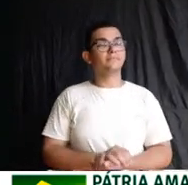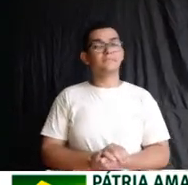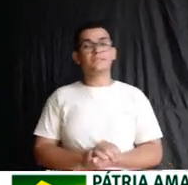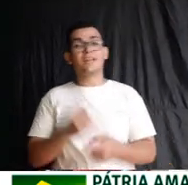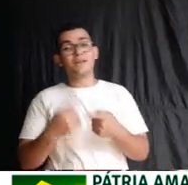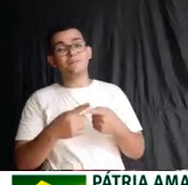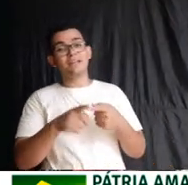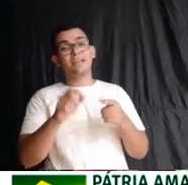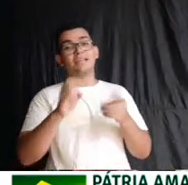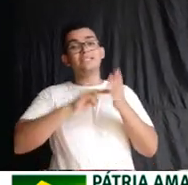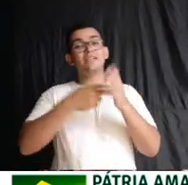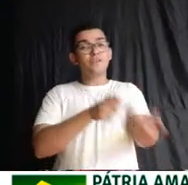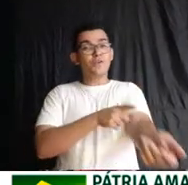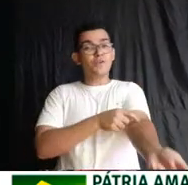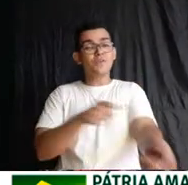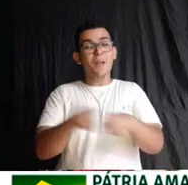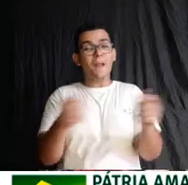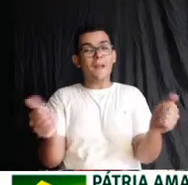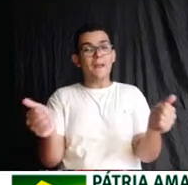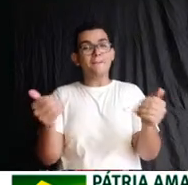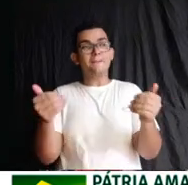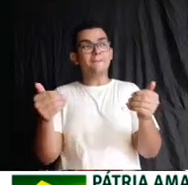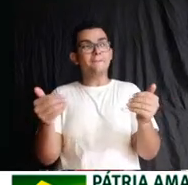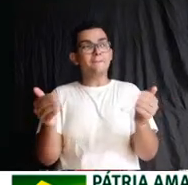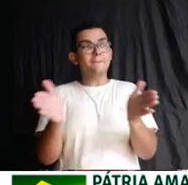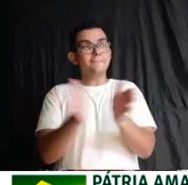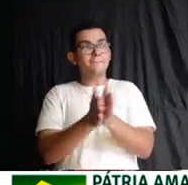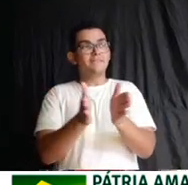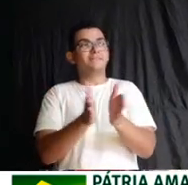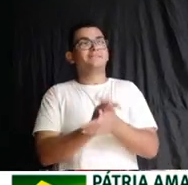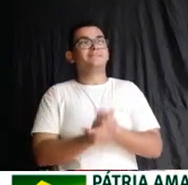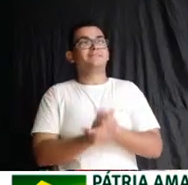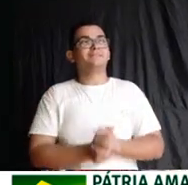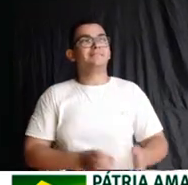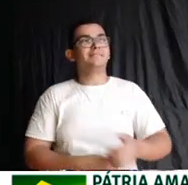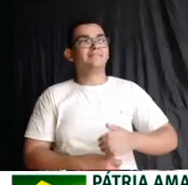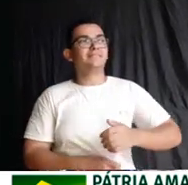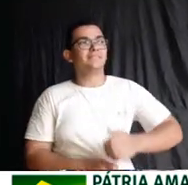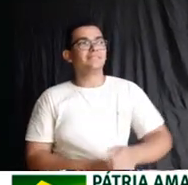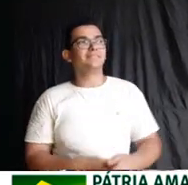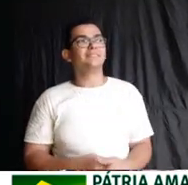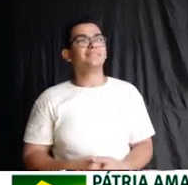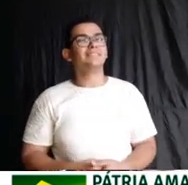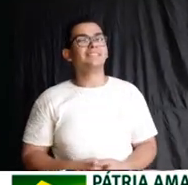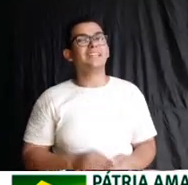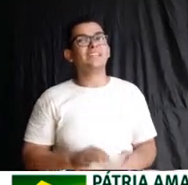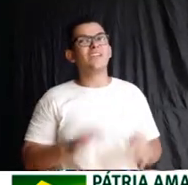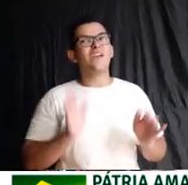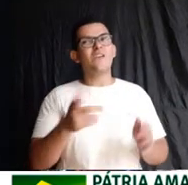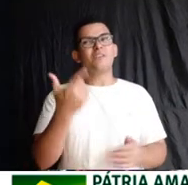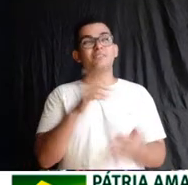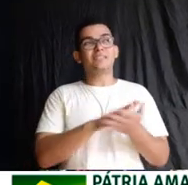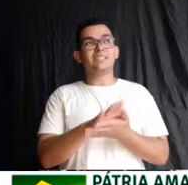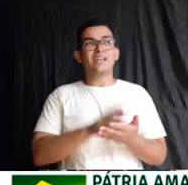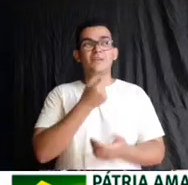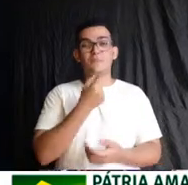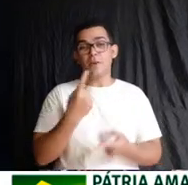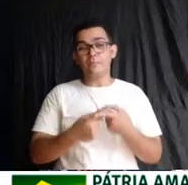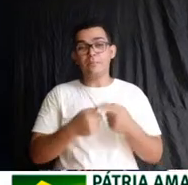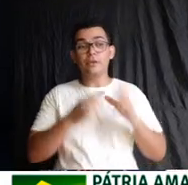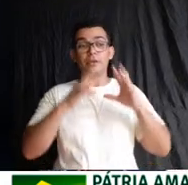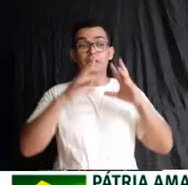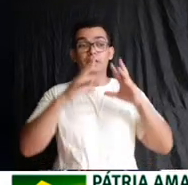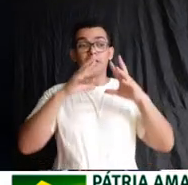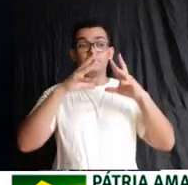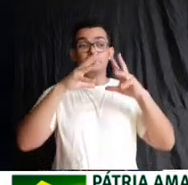O sangue bateu. Mas você conta piada também ou não? Agora na agulha, assim, na veia, não tem não. Porque todo